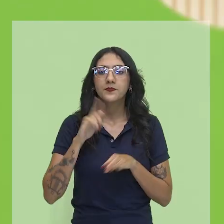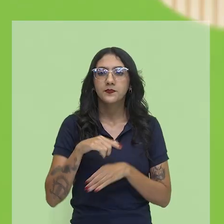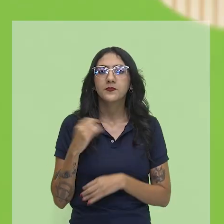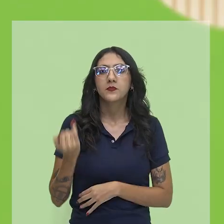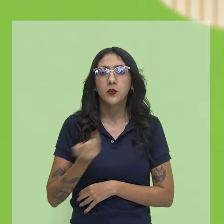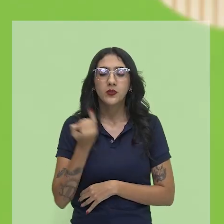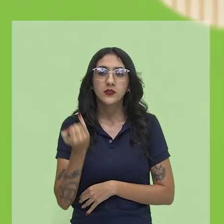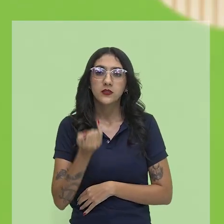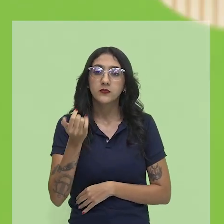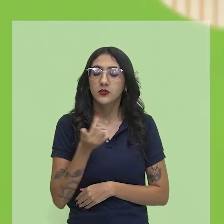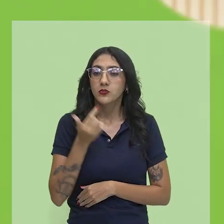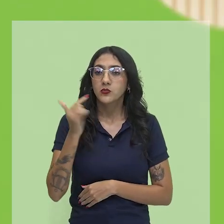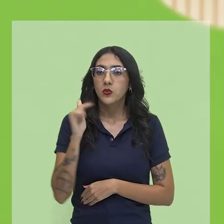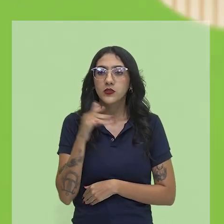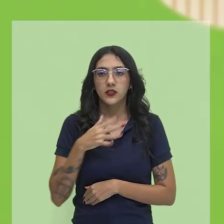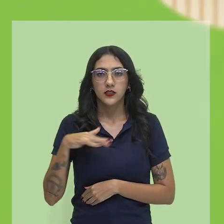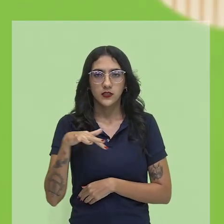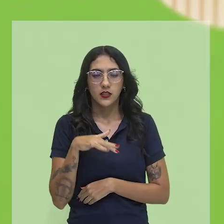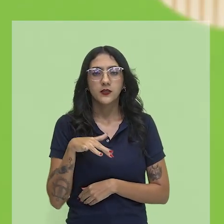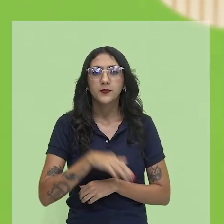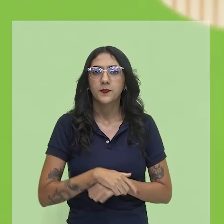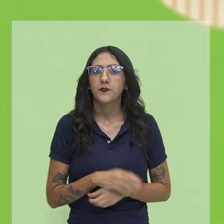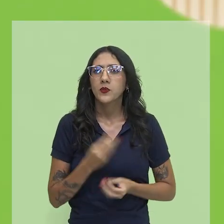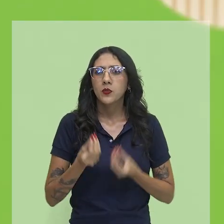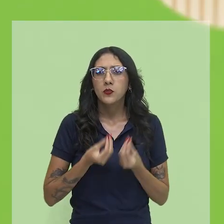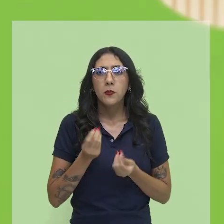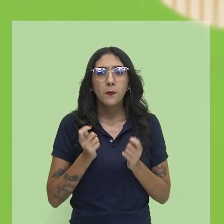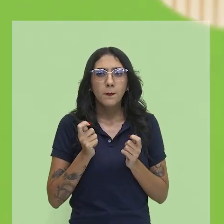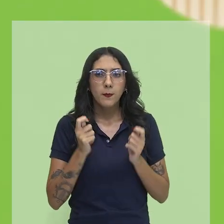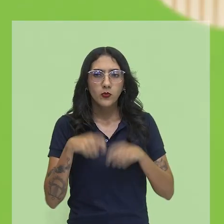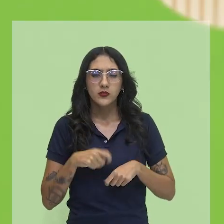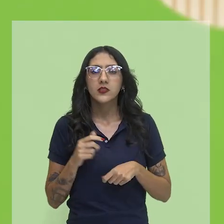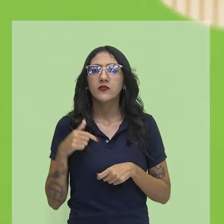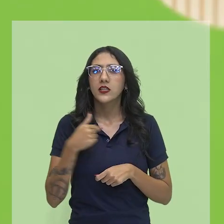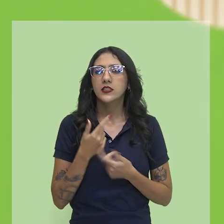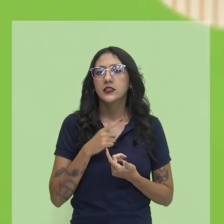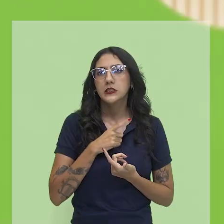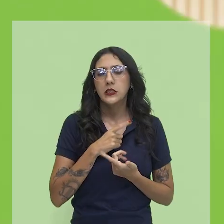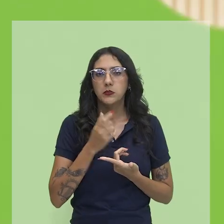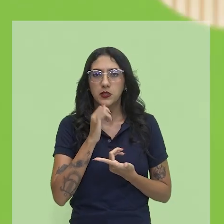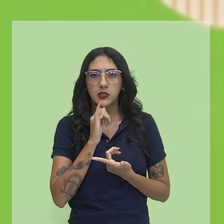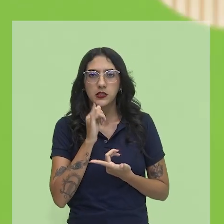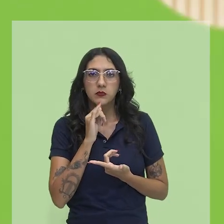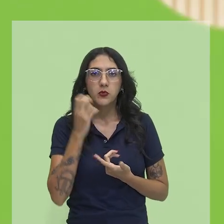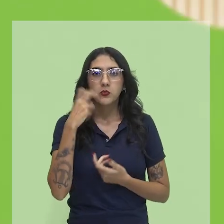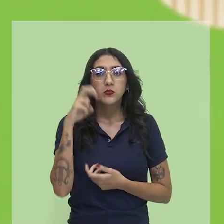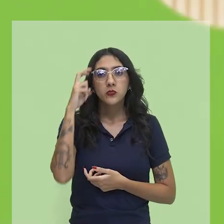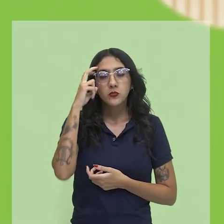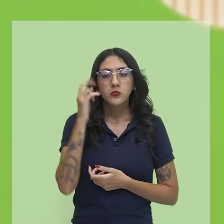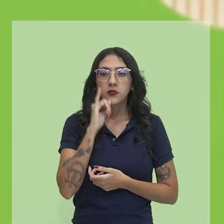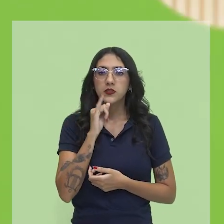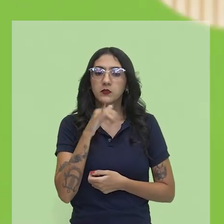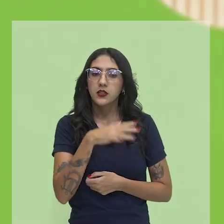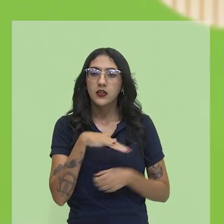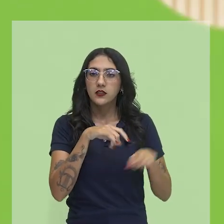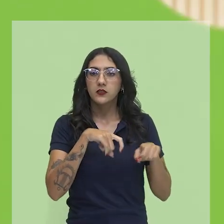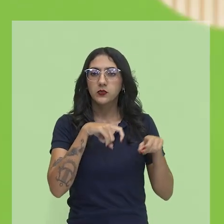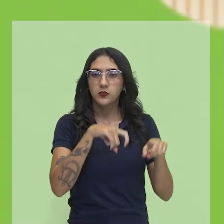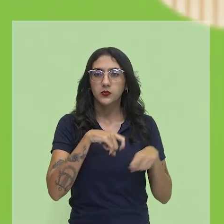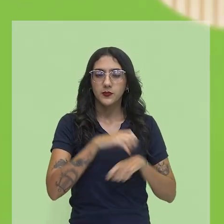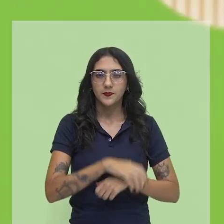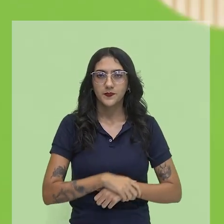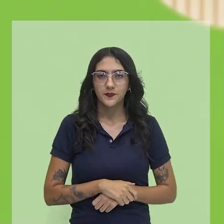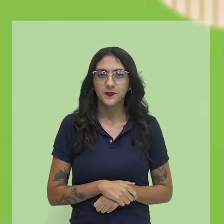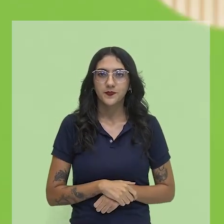também foram importantes para que a gente pudesse ter certas culturas, né? Para a agricultura também foi importante. A gente